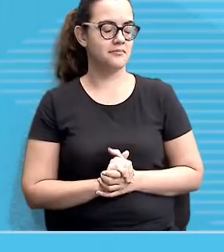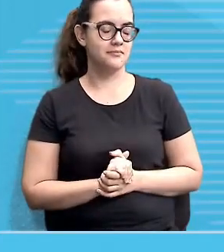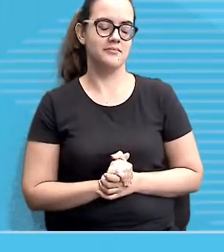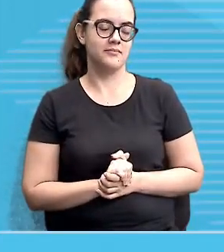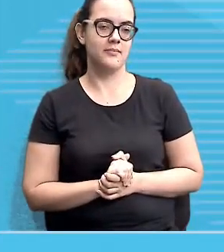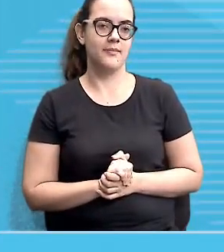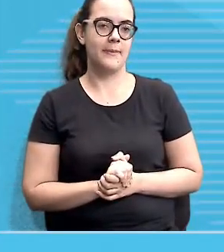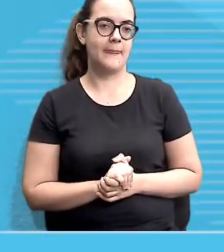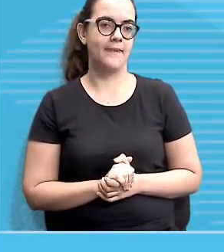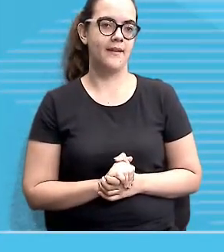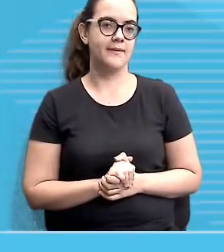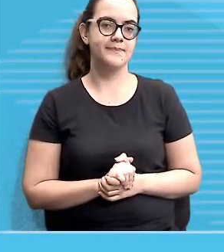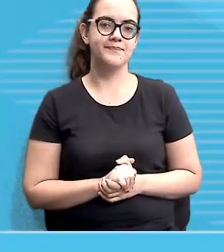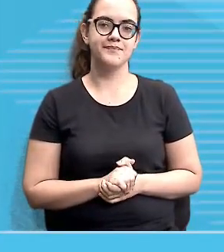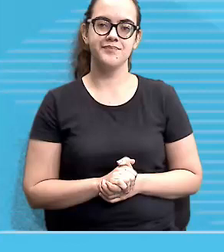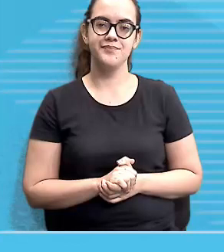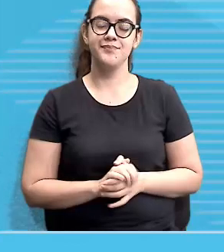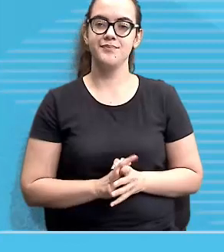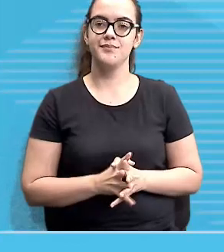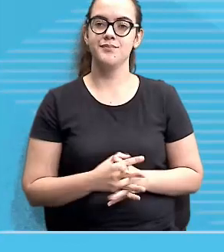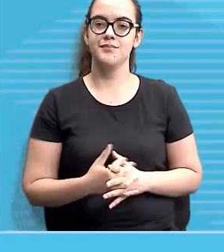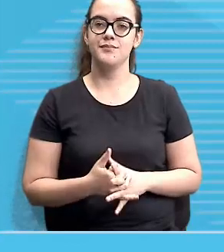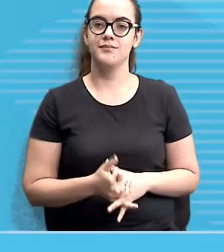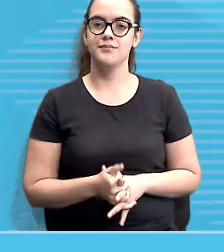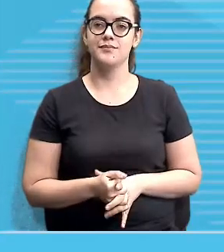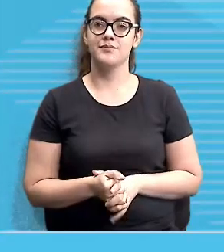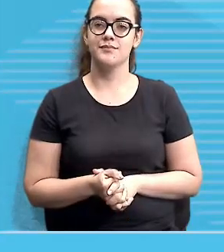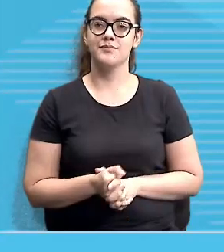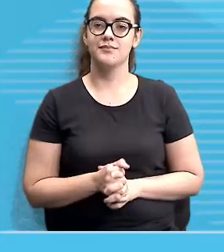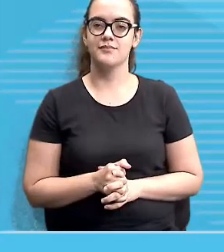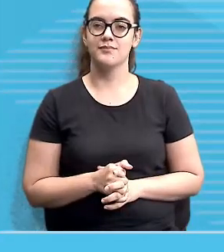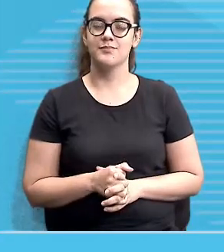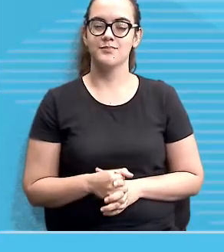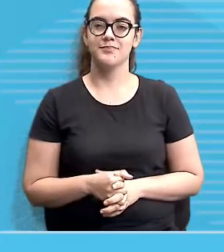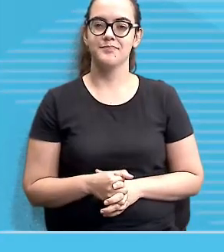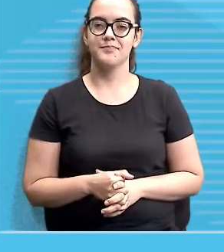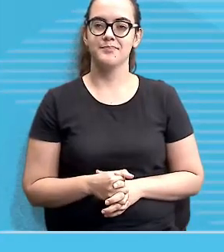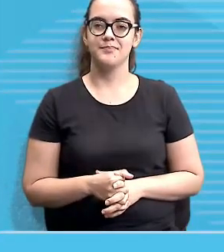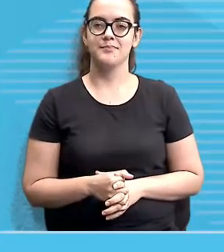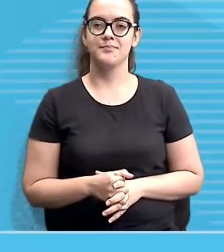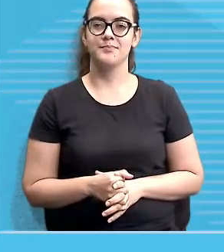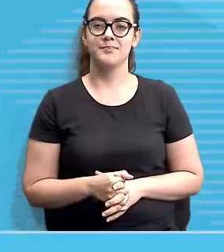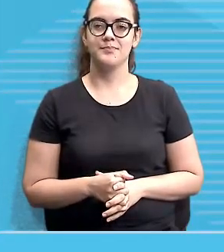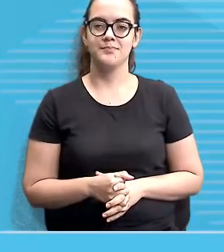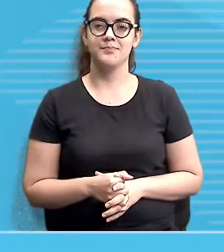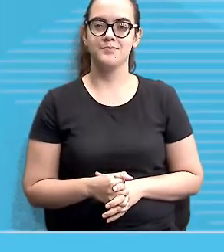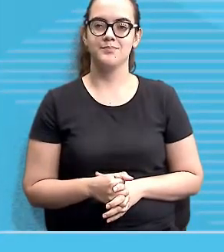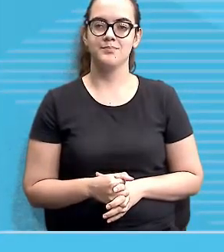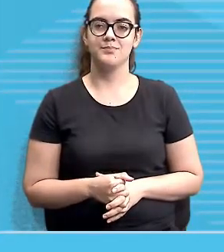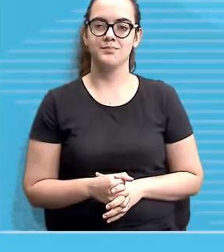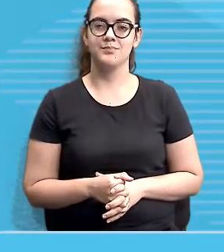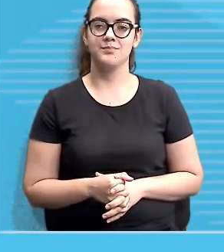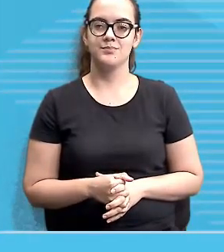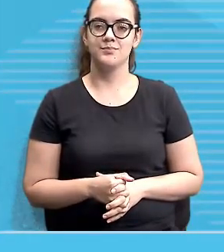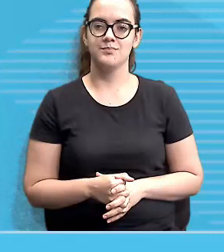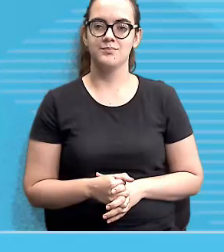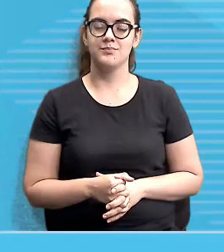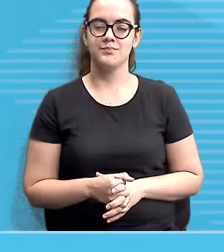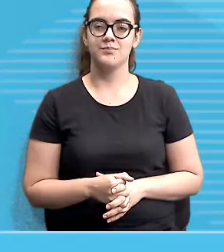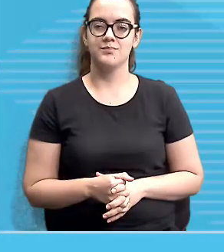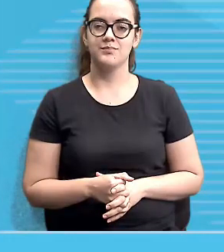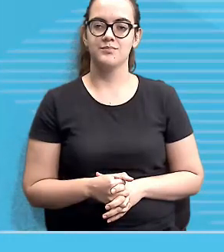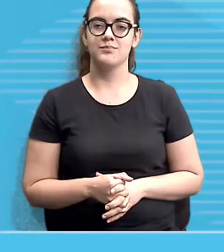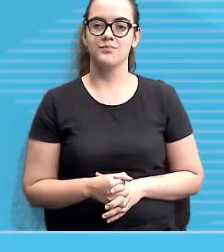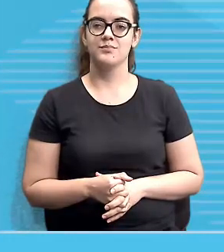é tão e veja só eu ficaria